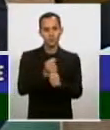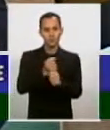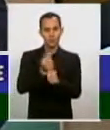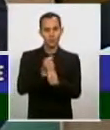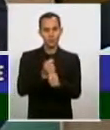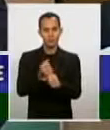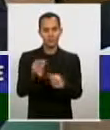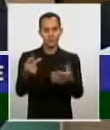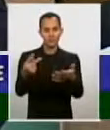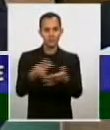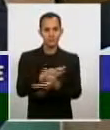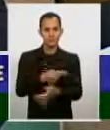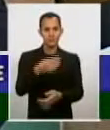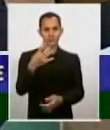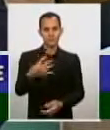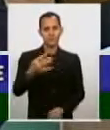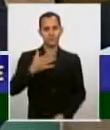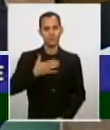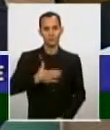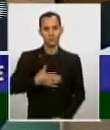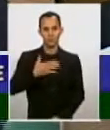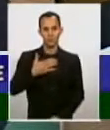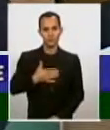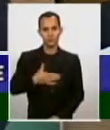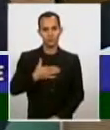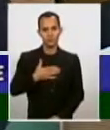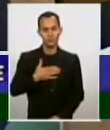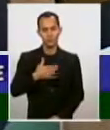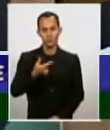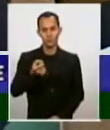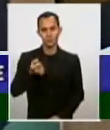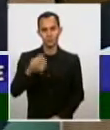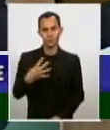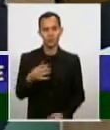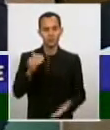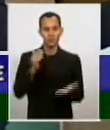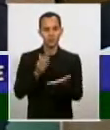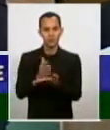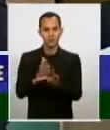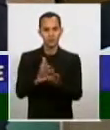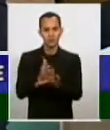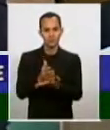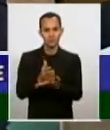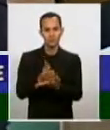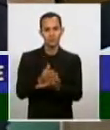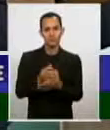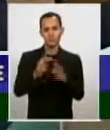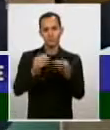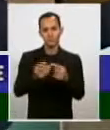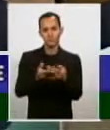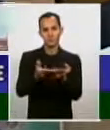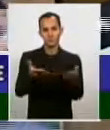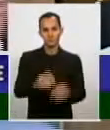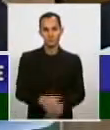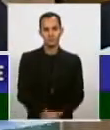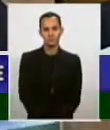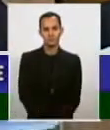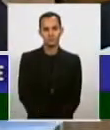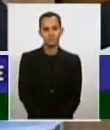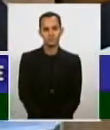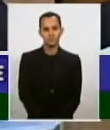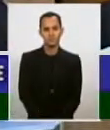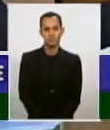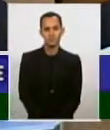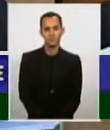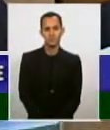sessão ordinária, realizada em 4 de agosto de 2014, foi aprovado por unanimidade.